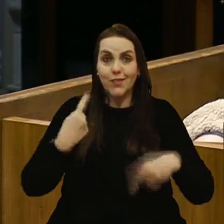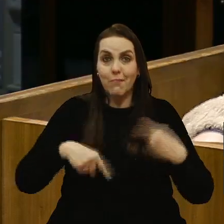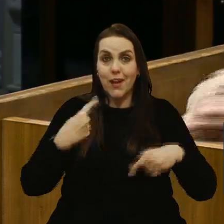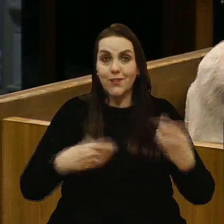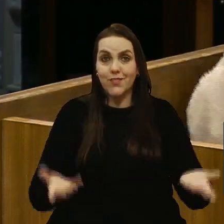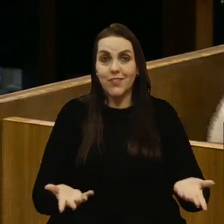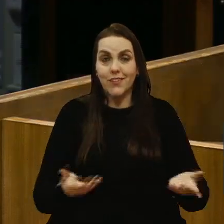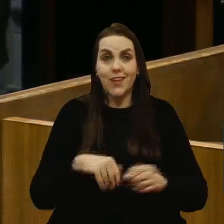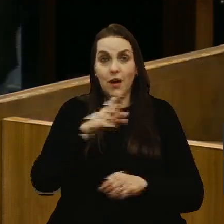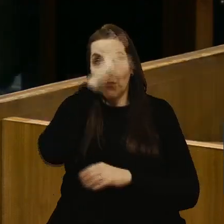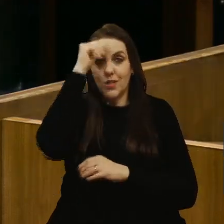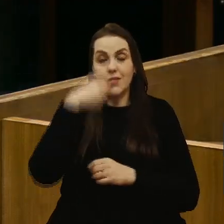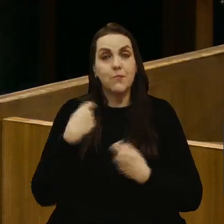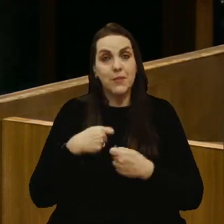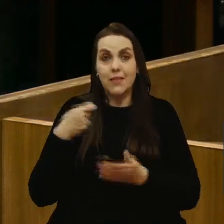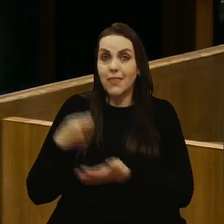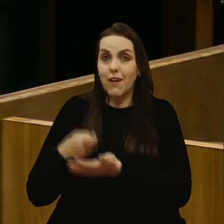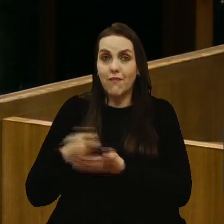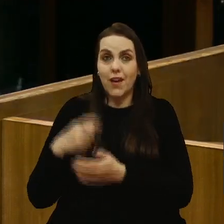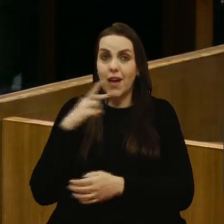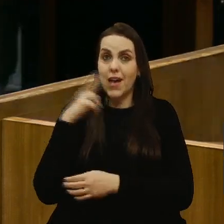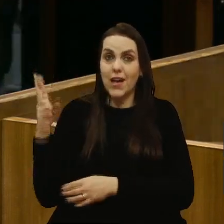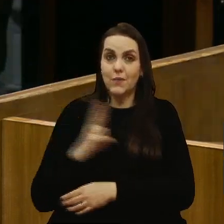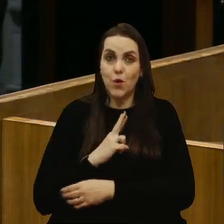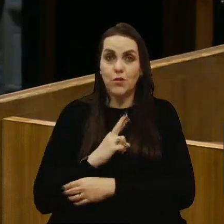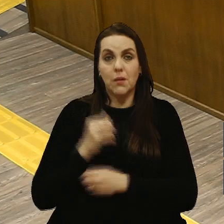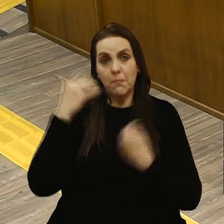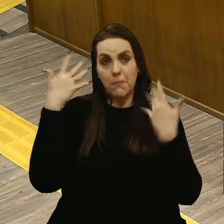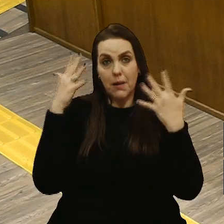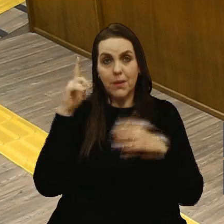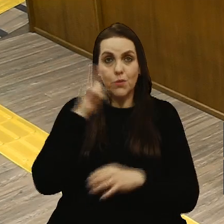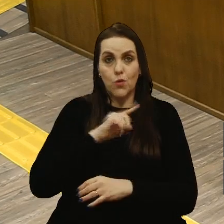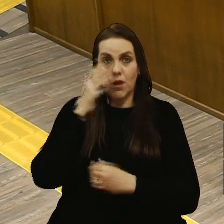o município tem o dever de responder. Vou votar sim. Parabéns, Lucas.